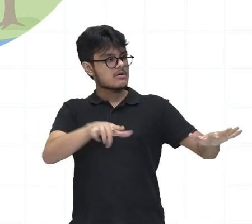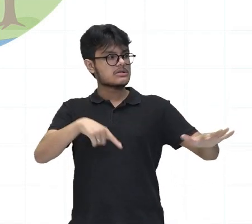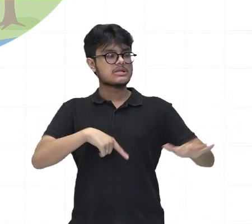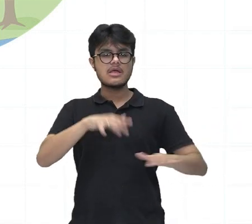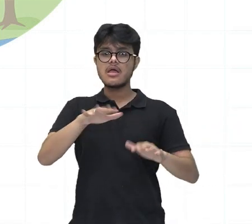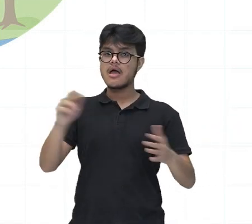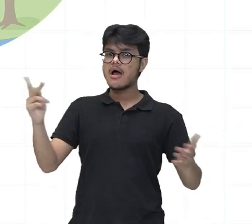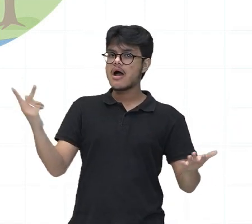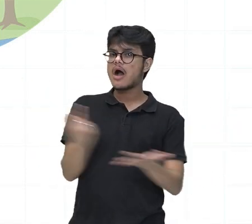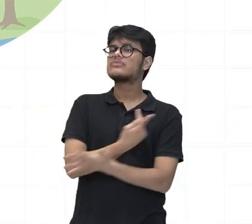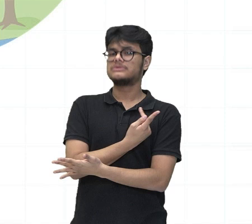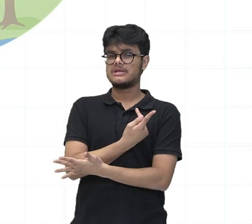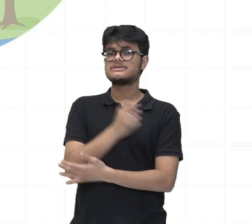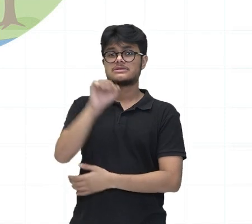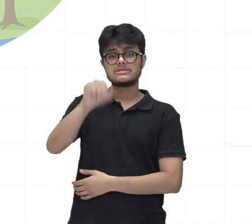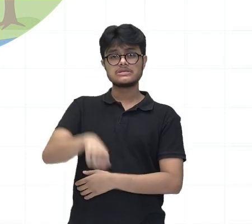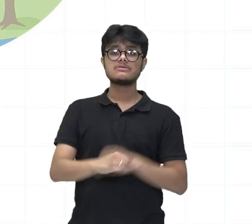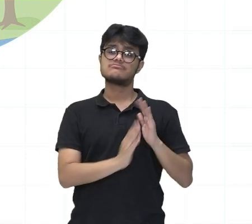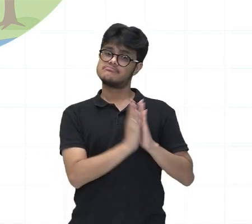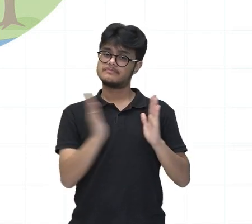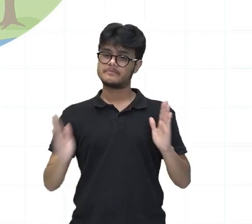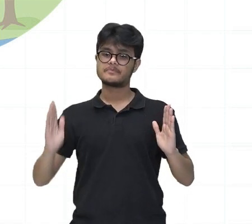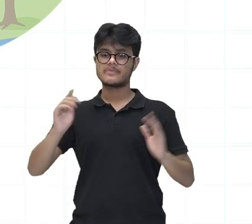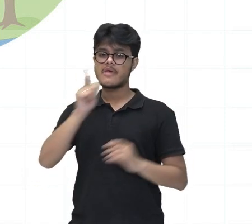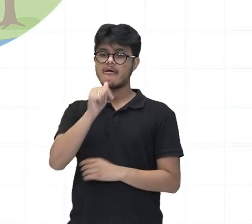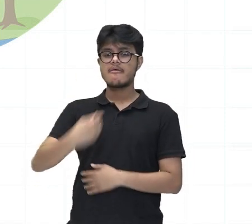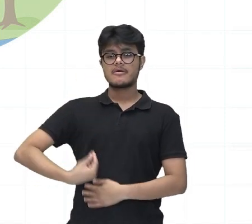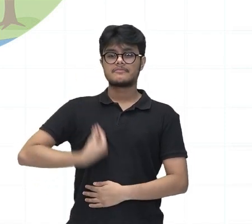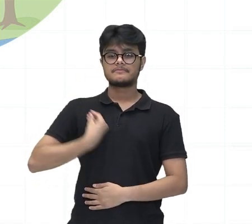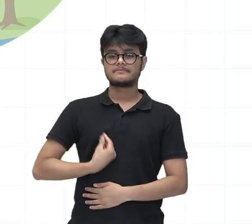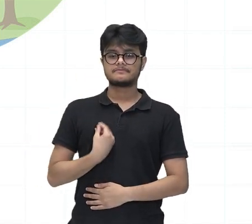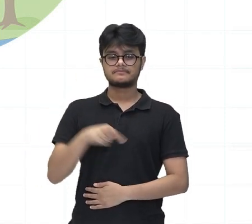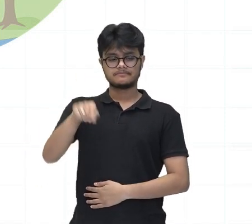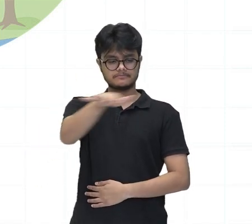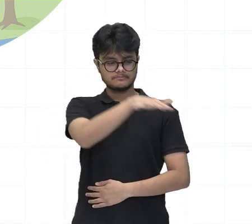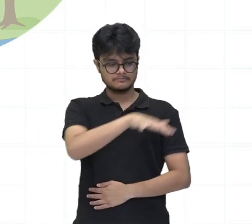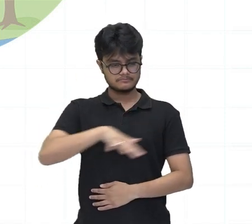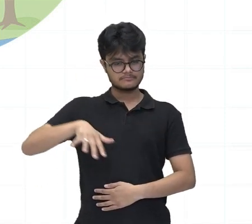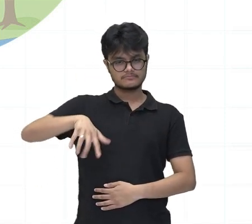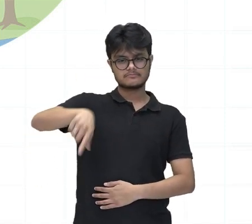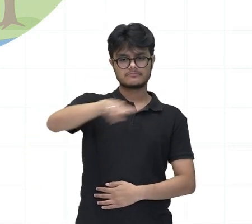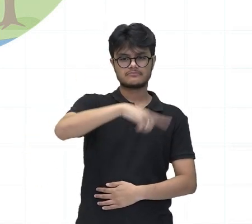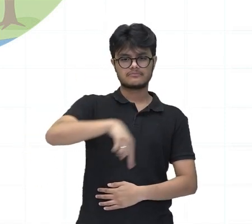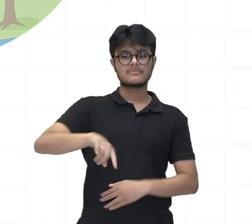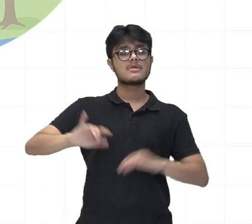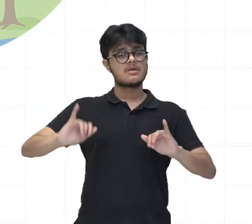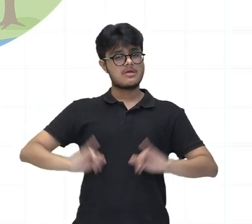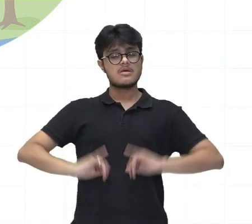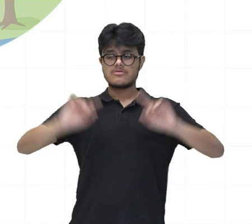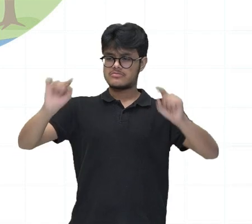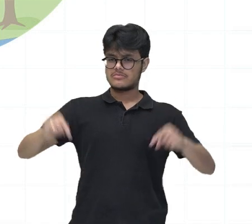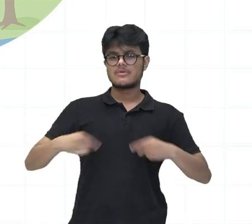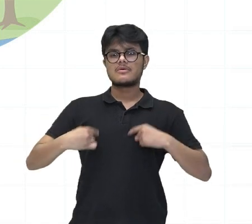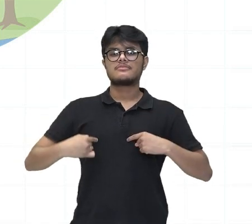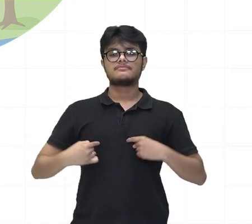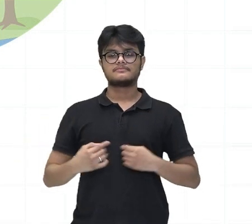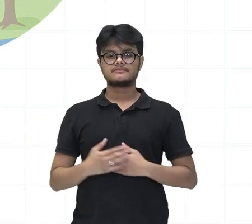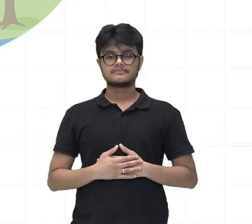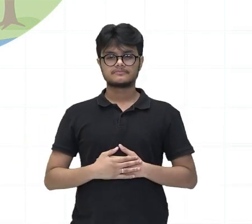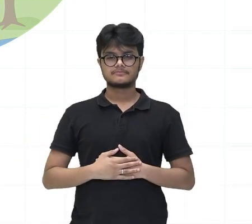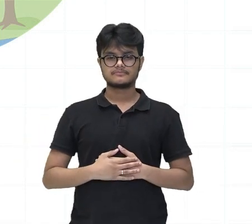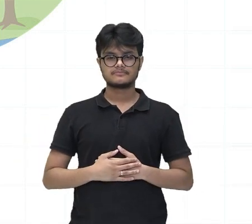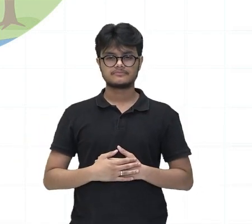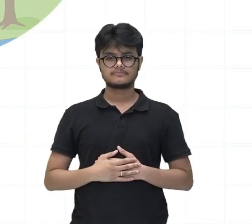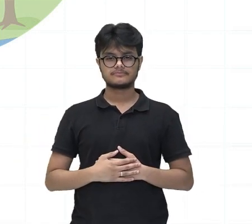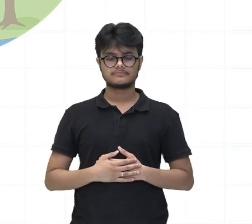e oceanos, esta vida, os seres vivos estão sofrendo ali a interferência dessas correntes